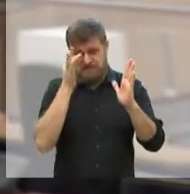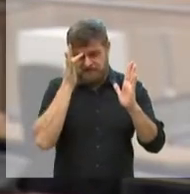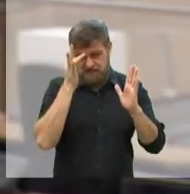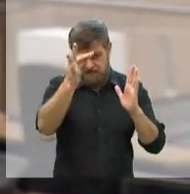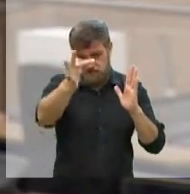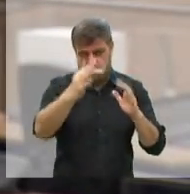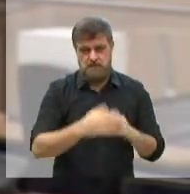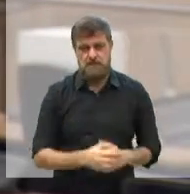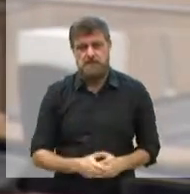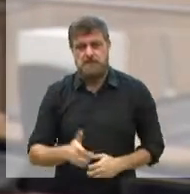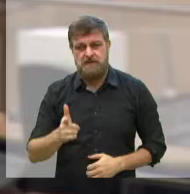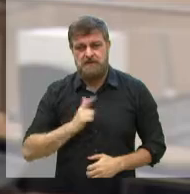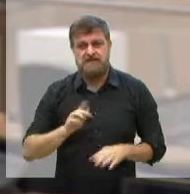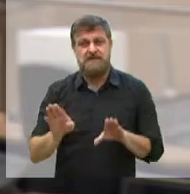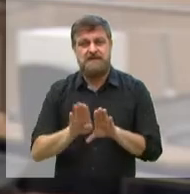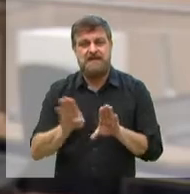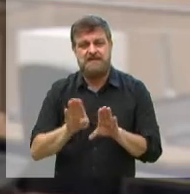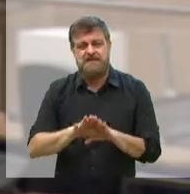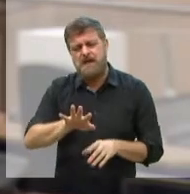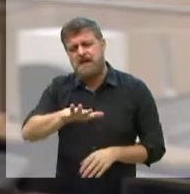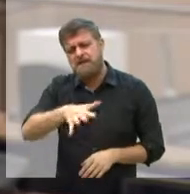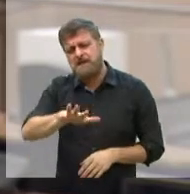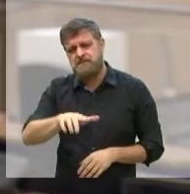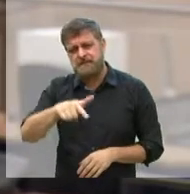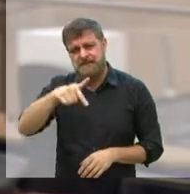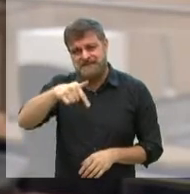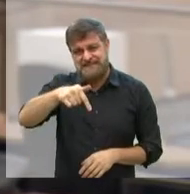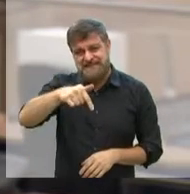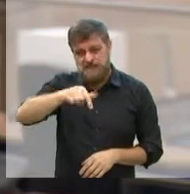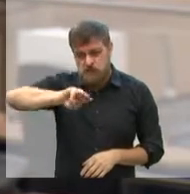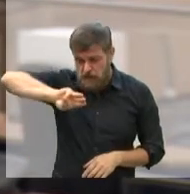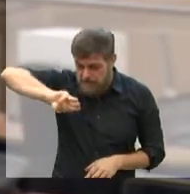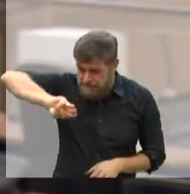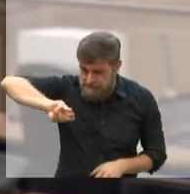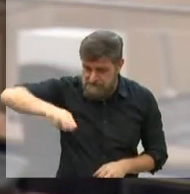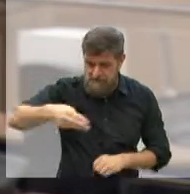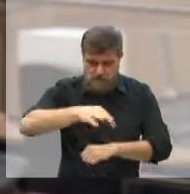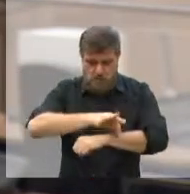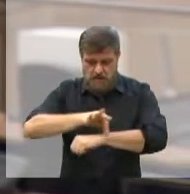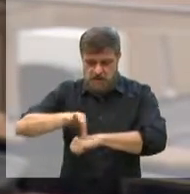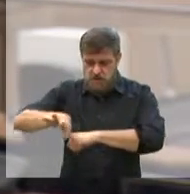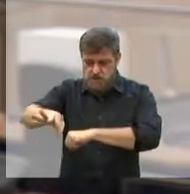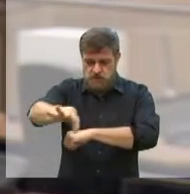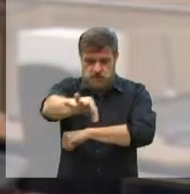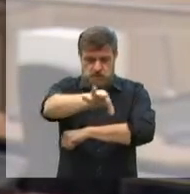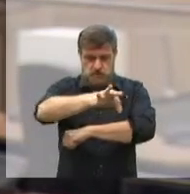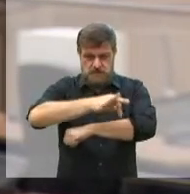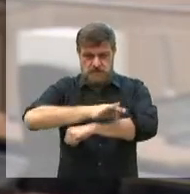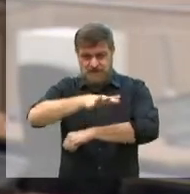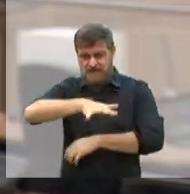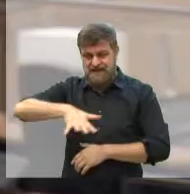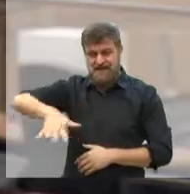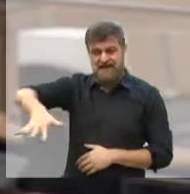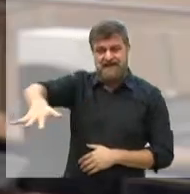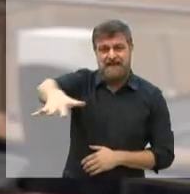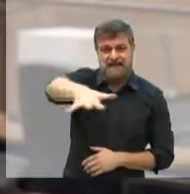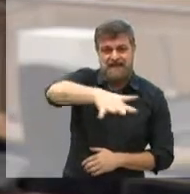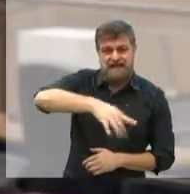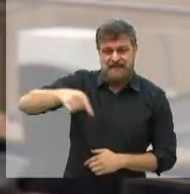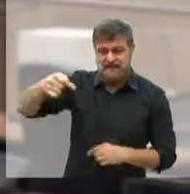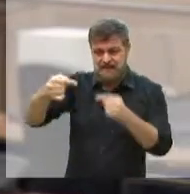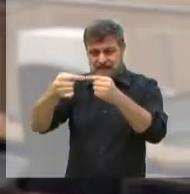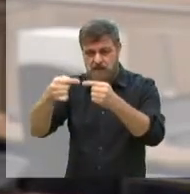ocupação do solo, foram liberados em torno de 7 milhões de metros quadrados em áreas para produção